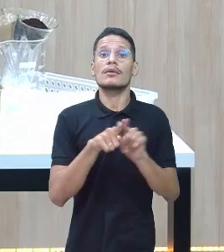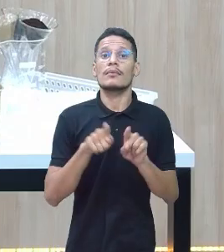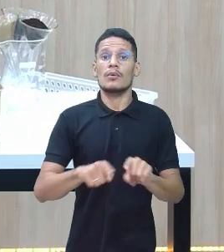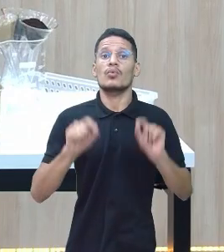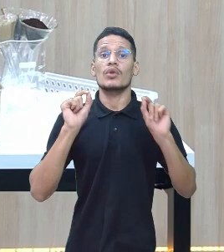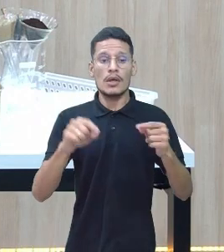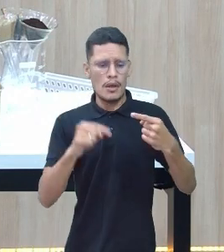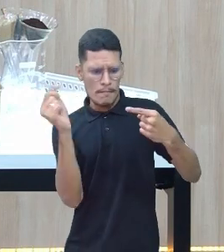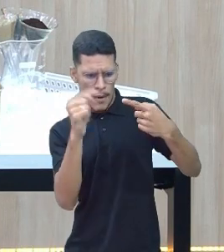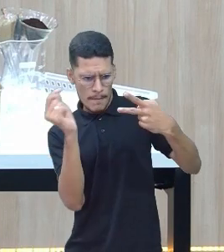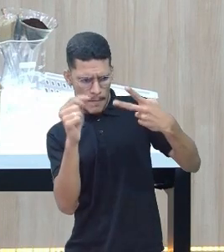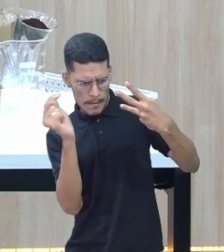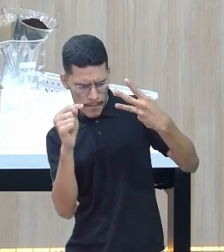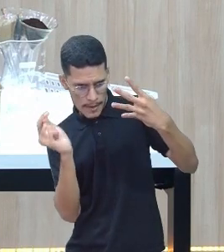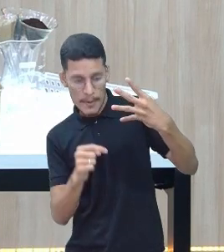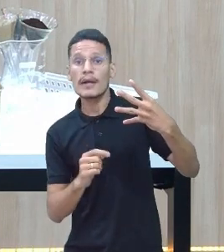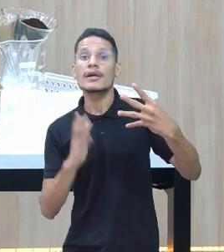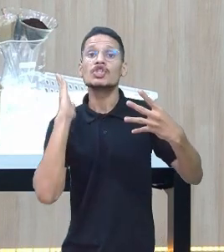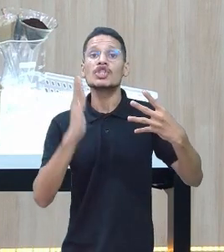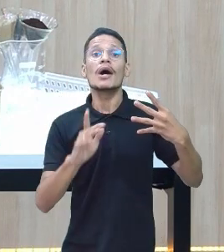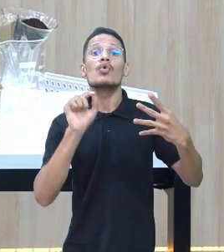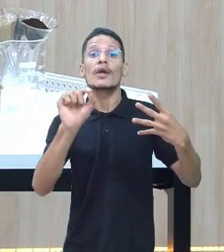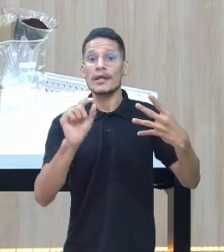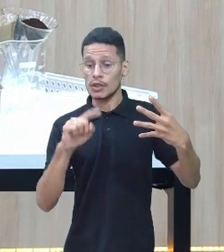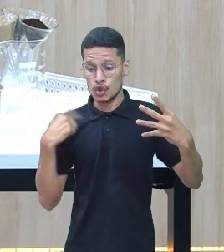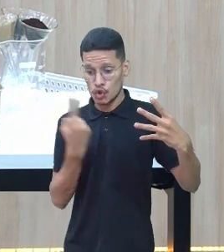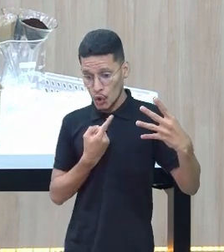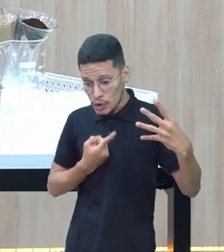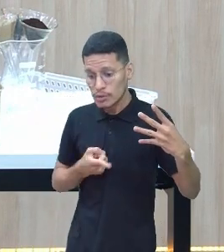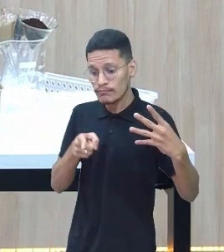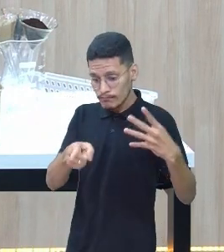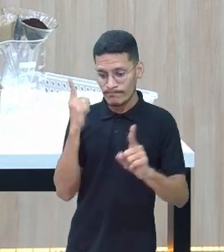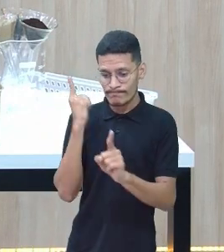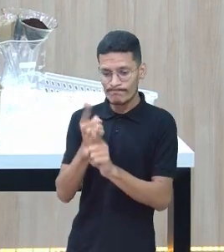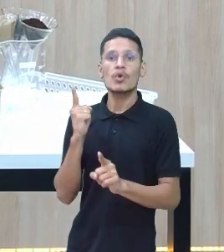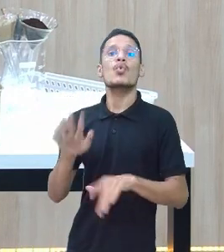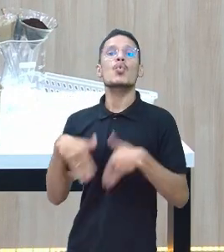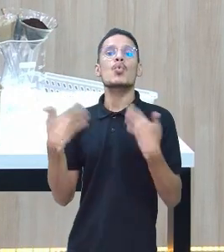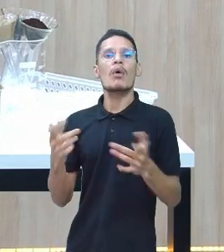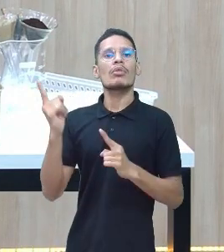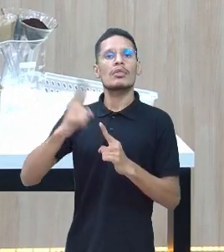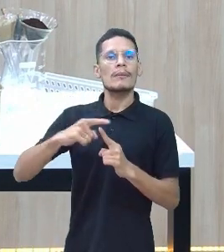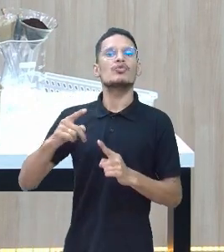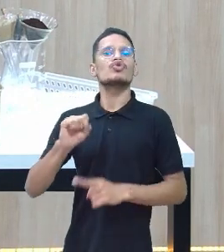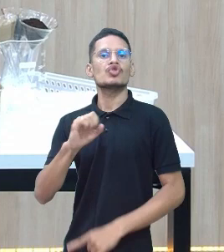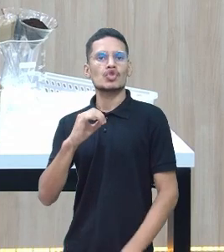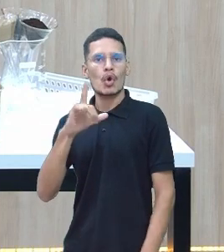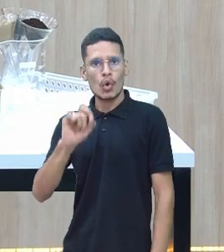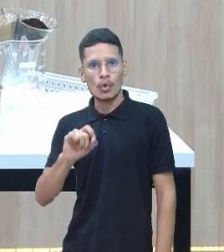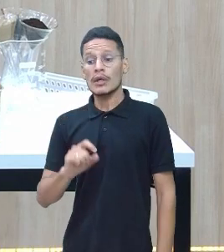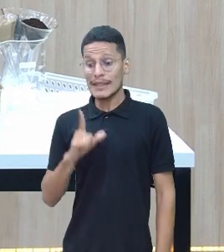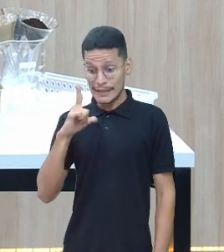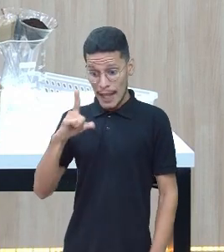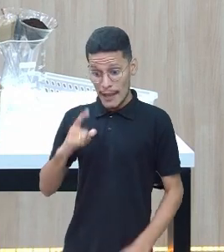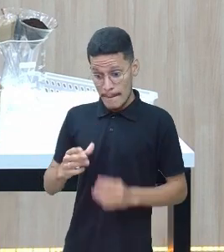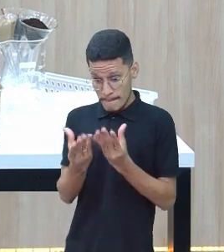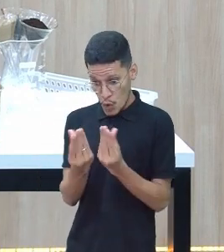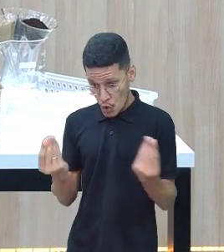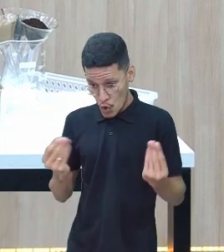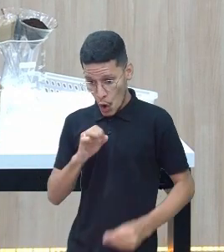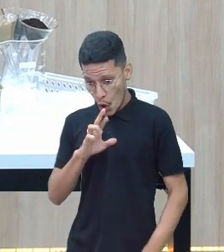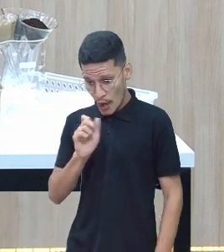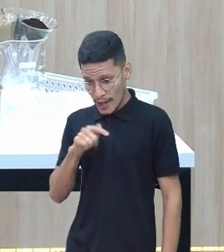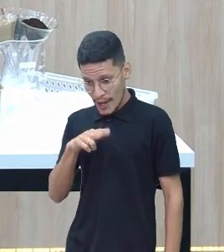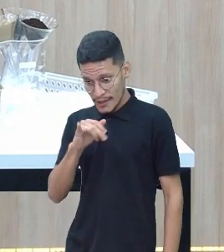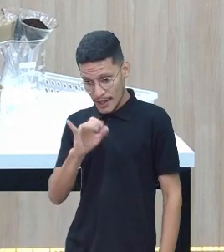de cada um desses integrantes é que a gente vai também classificar o solo. Ah, o solo tem bastante matéria orgânica, então